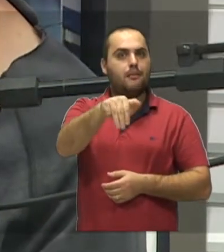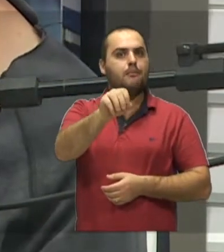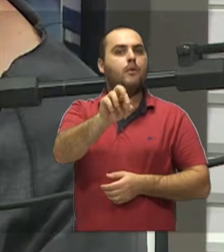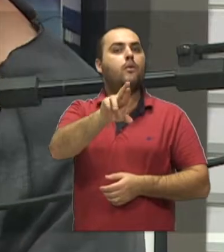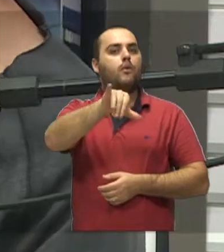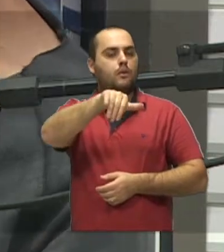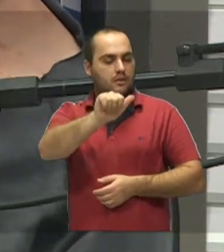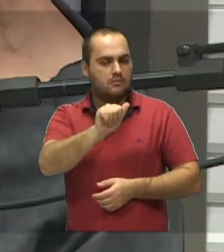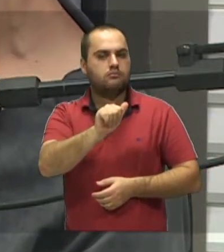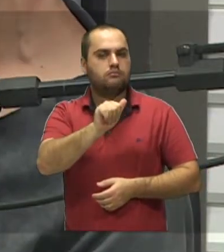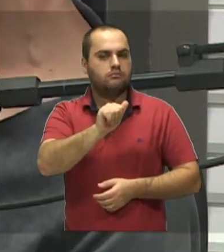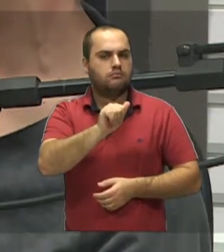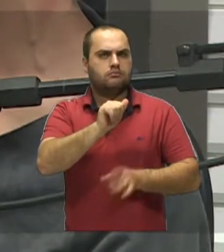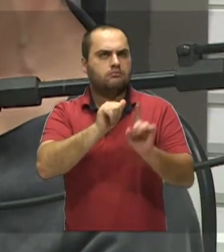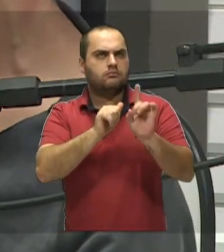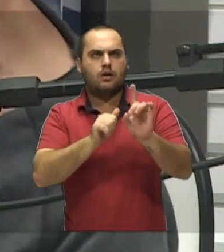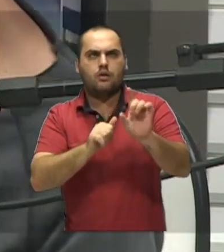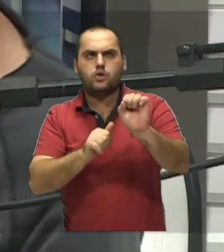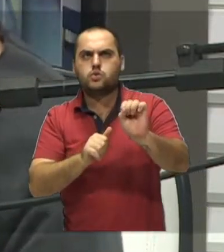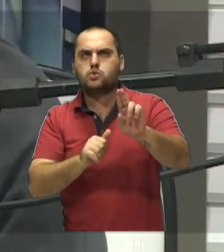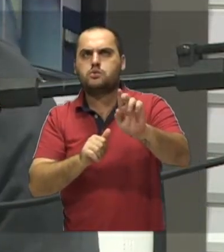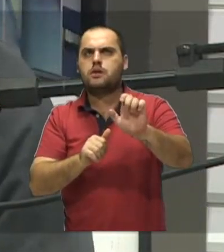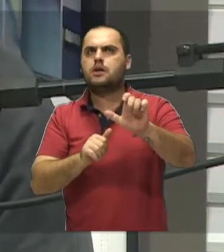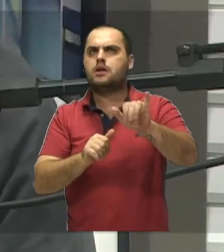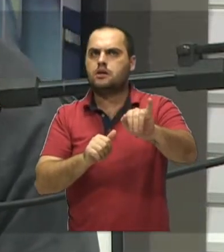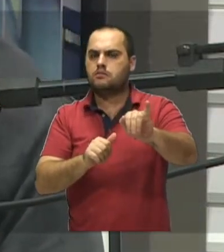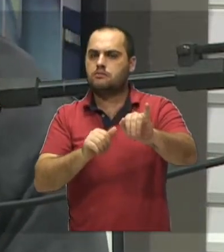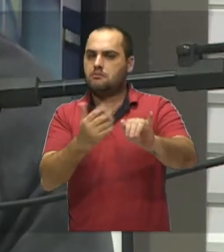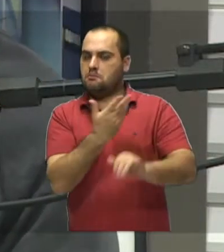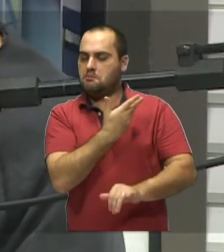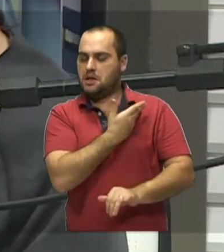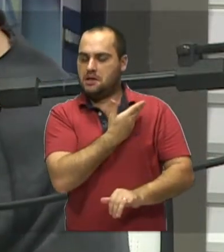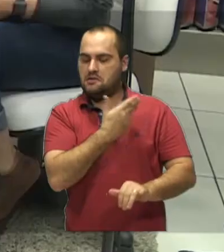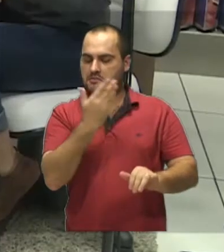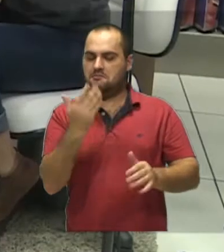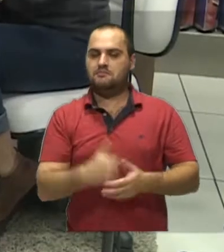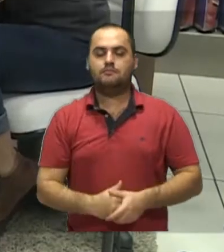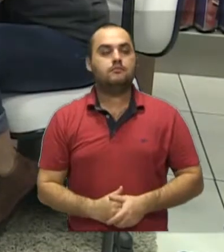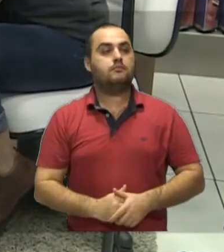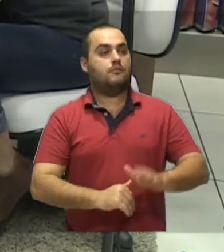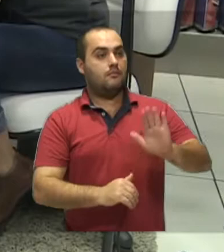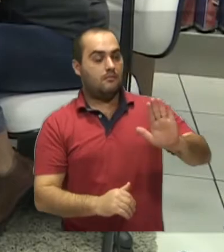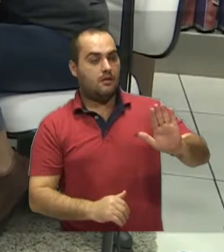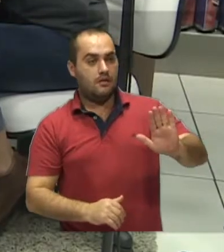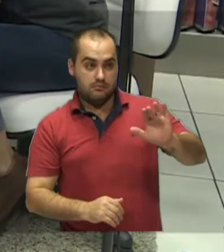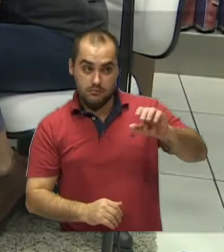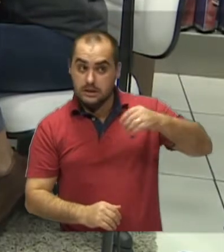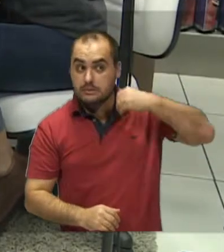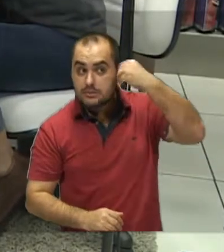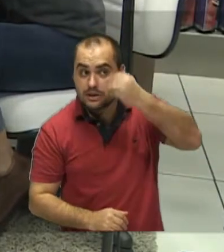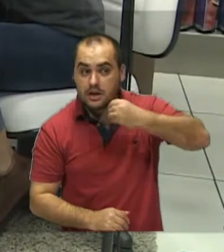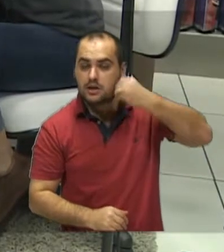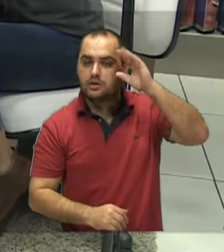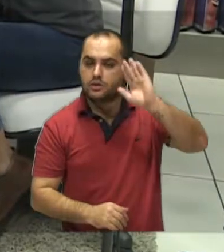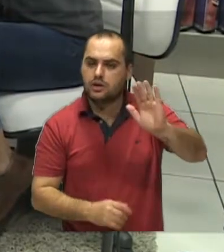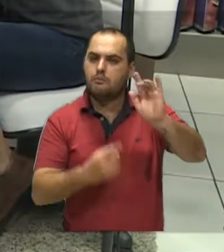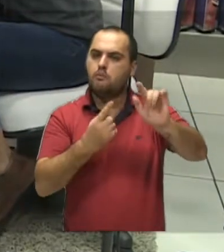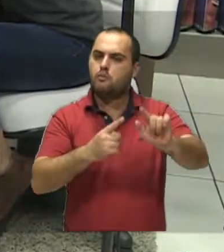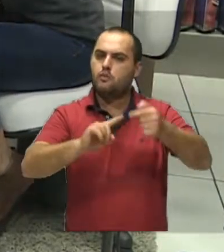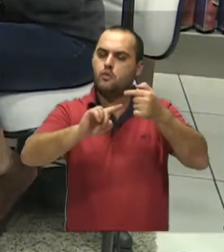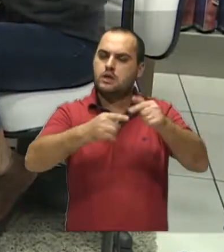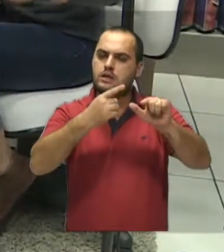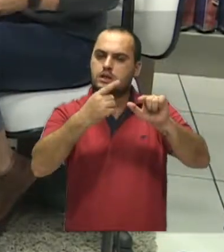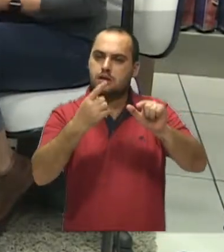se eu não me engano. Não, é só da Sueli Mesquita, uma grande amiga. Gena, a experiência de levar a música para